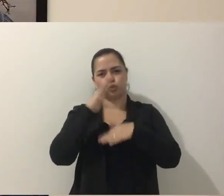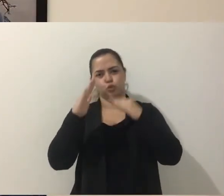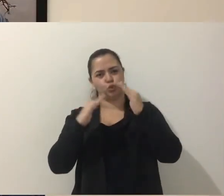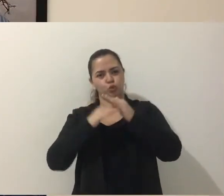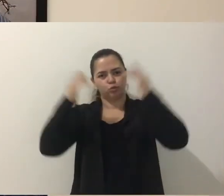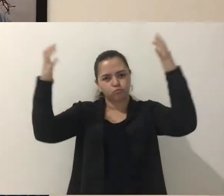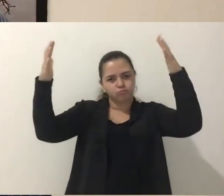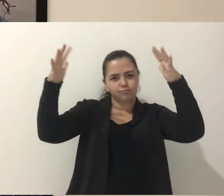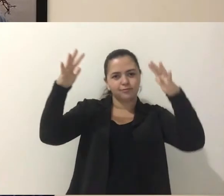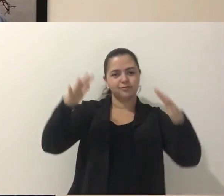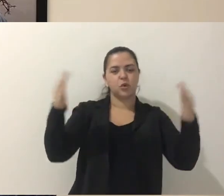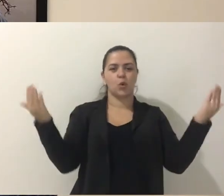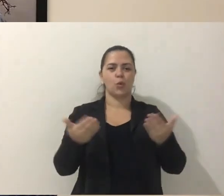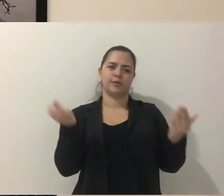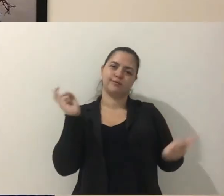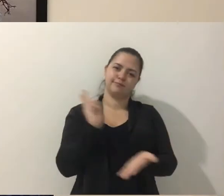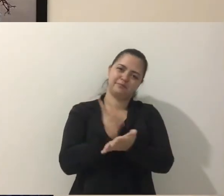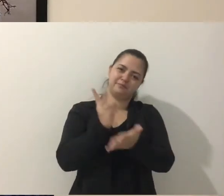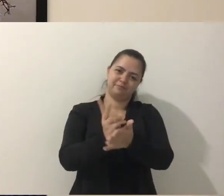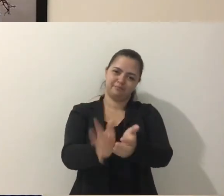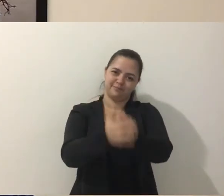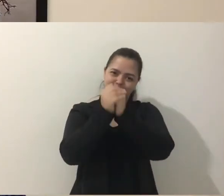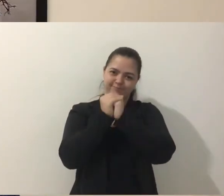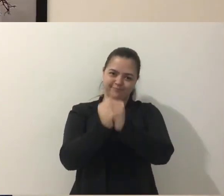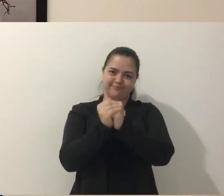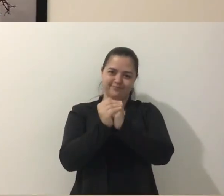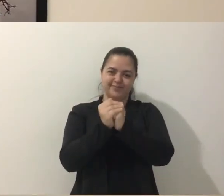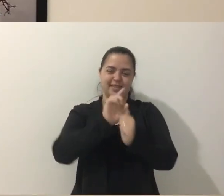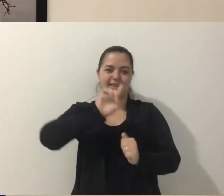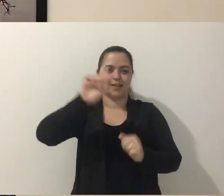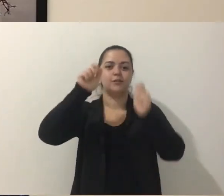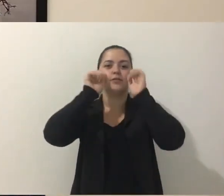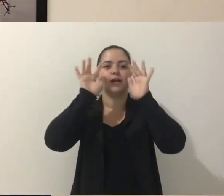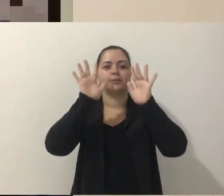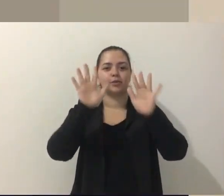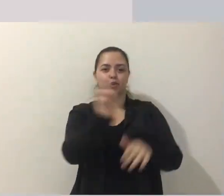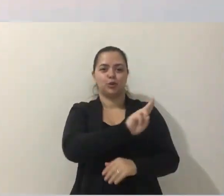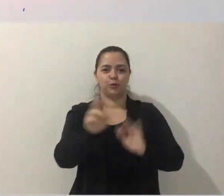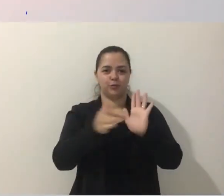para todo sempre. Amém e amém. Deus te abençoe, no nome de Jesus.